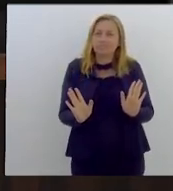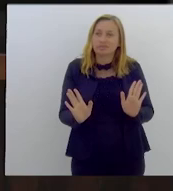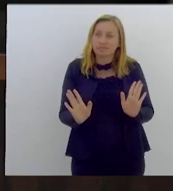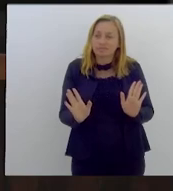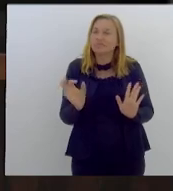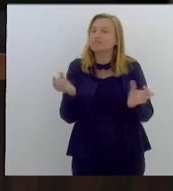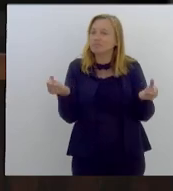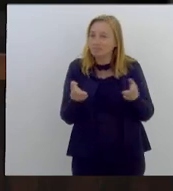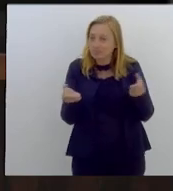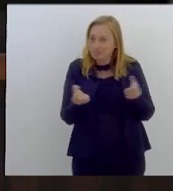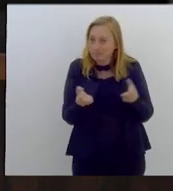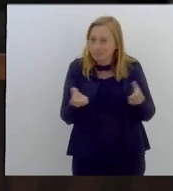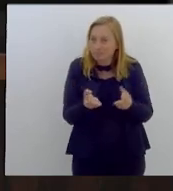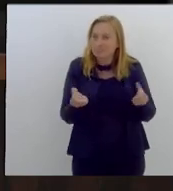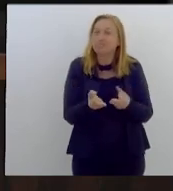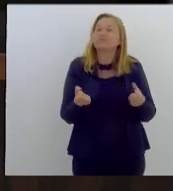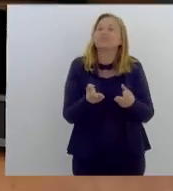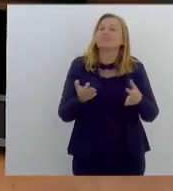Bloco. Ótimo.